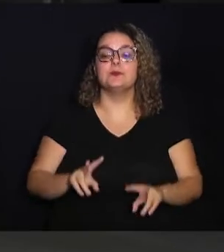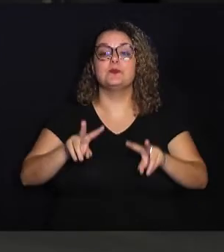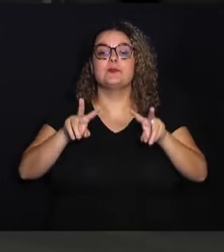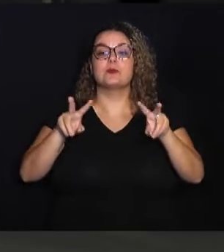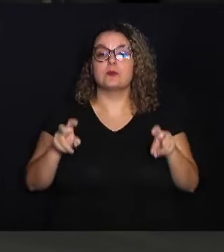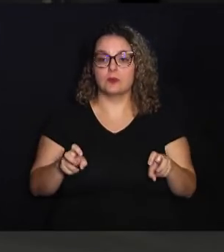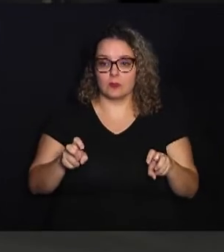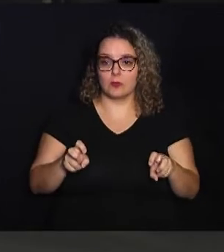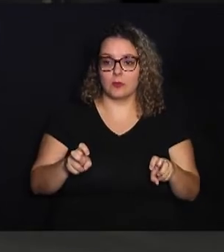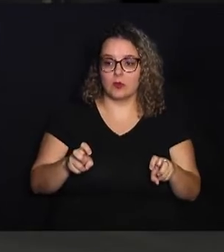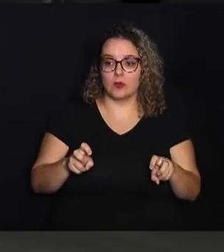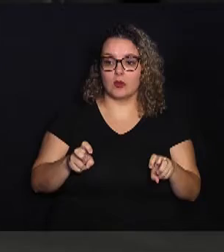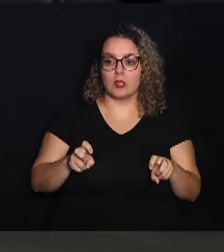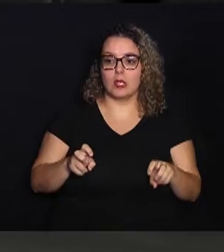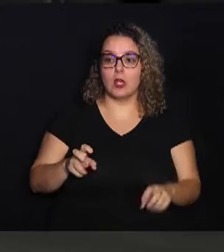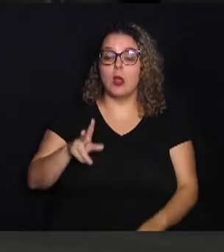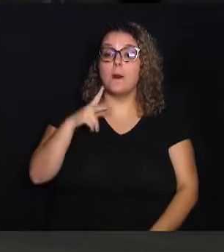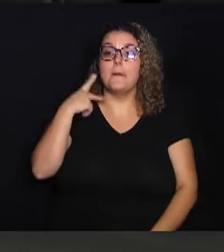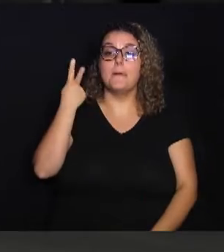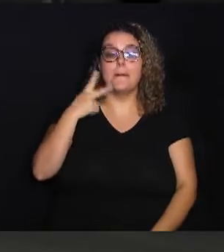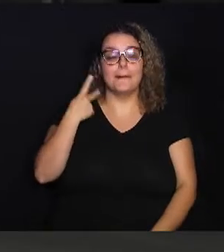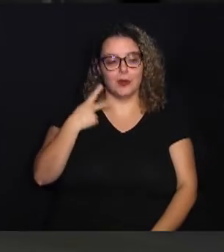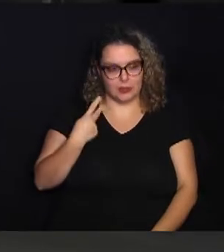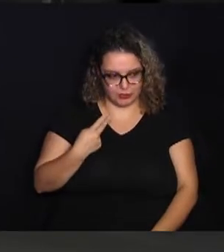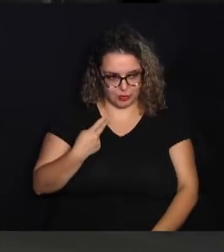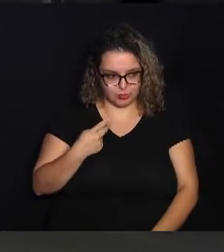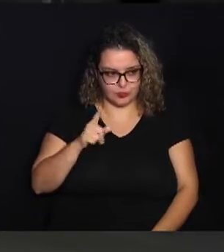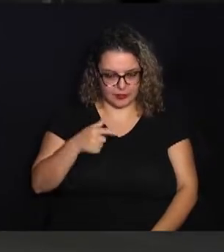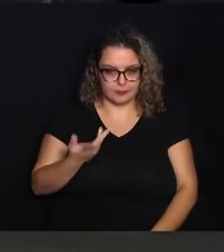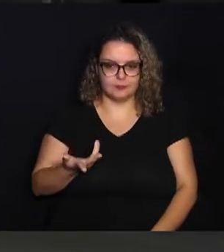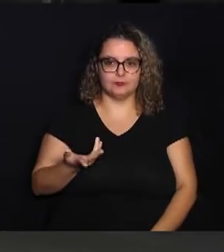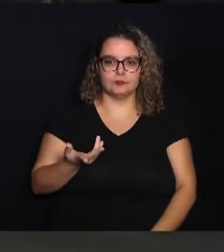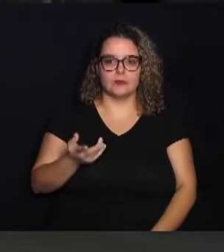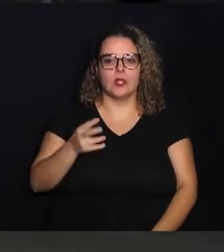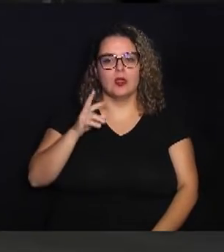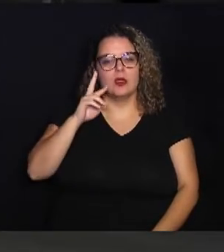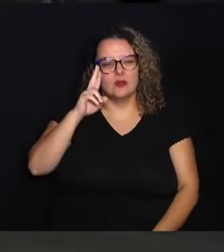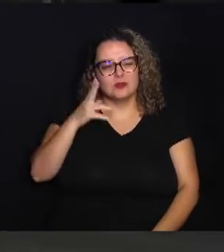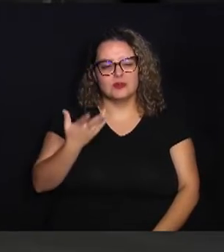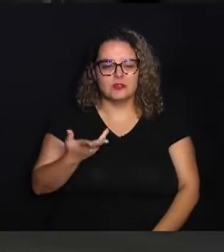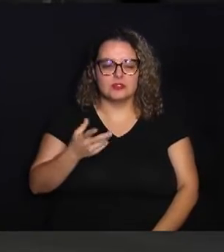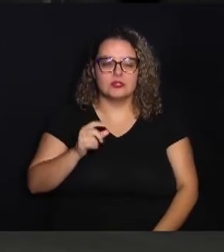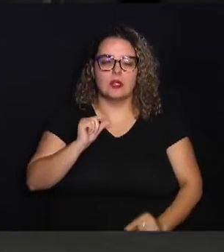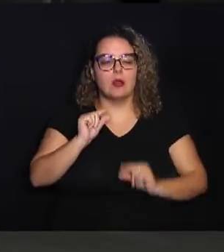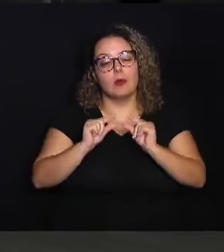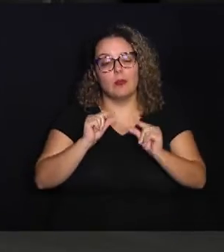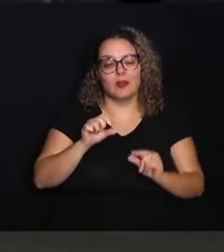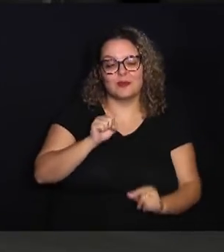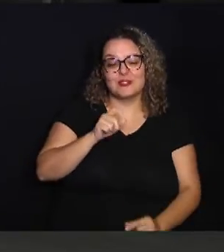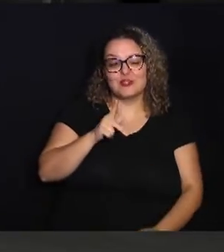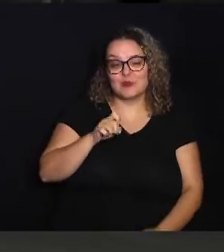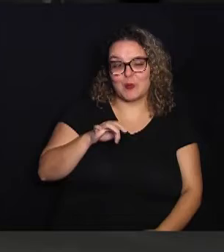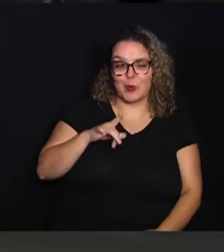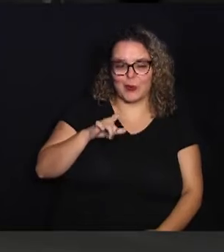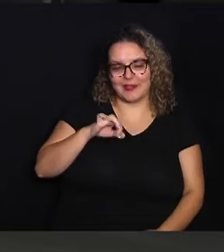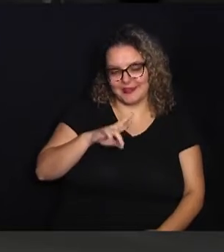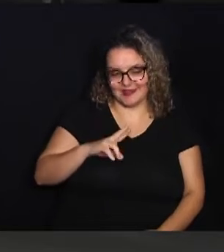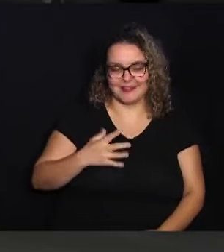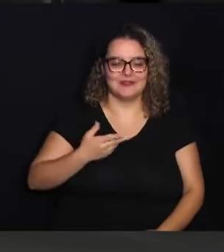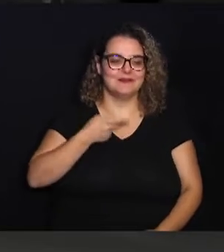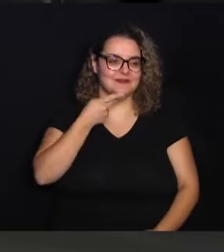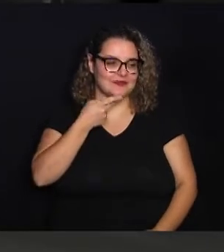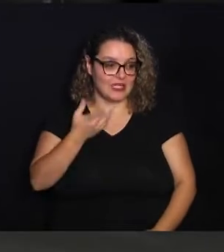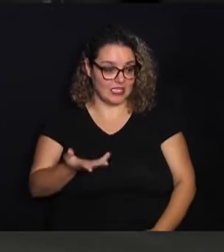sobre ser político, O senhor já deu um spoiler lá naquele primeiro, quando